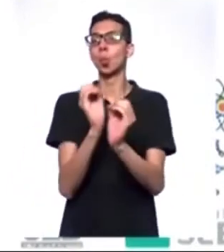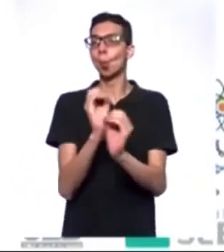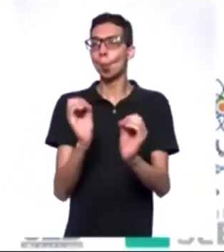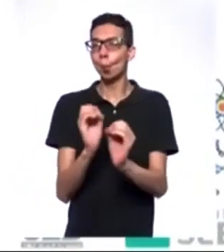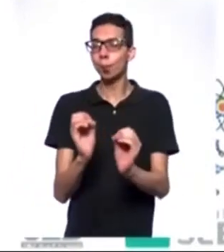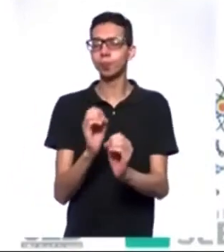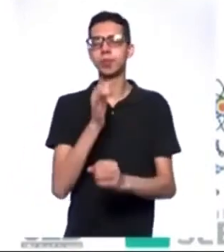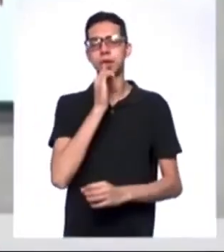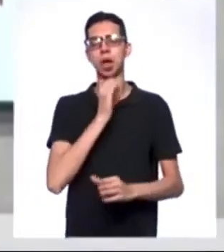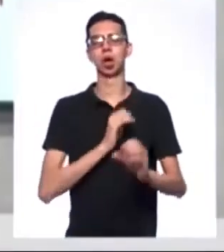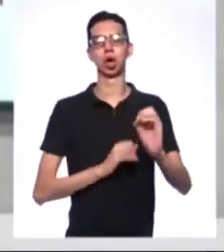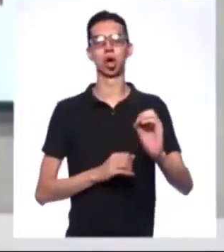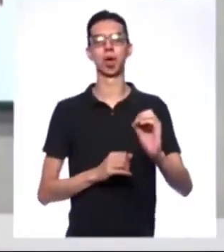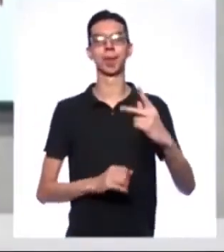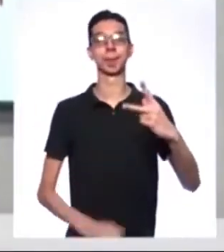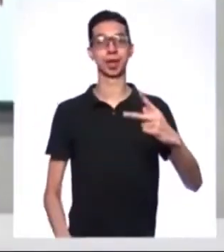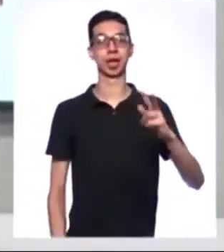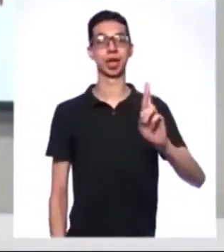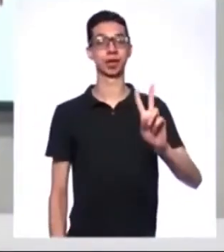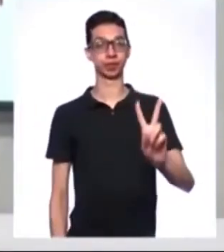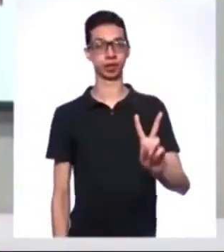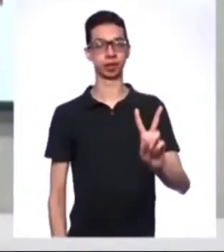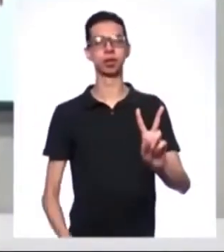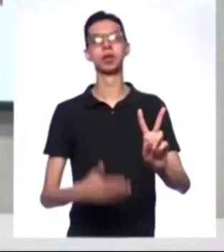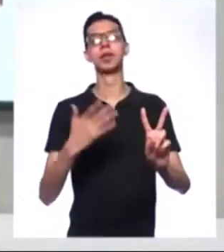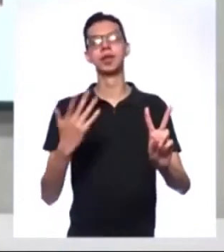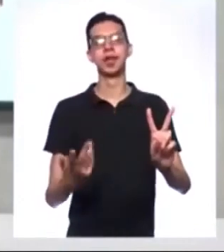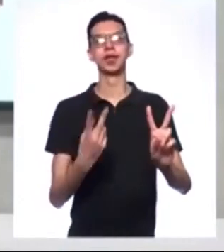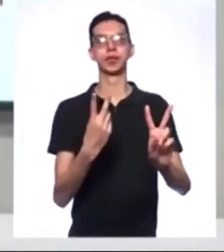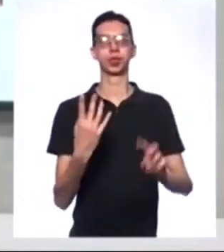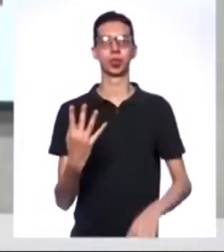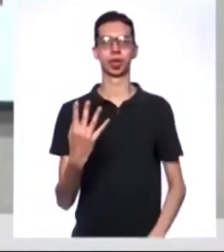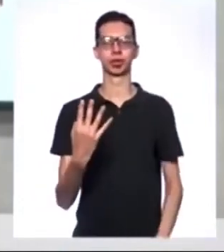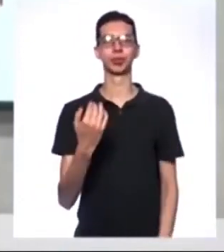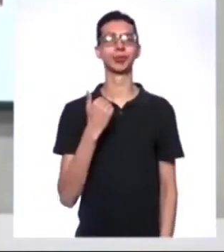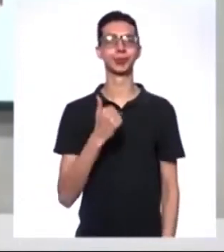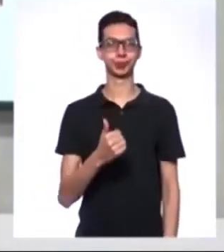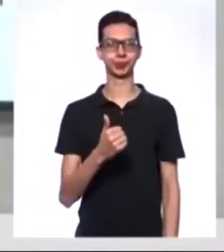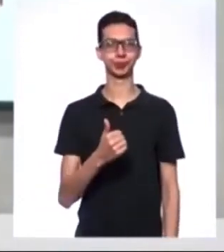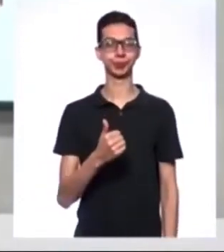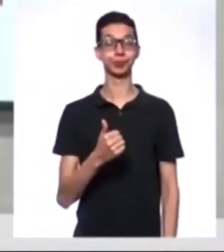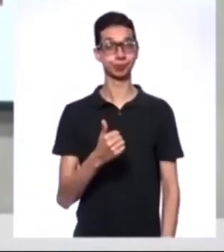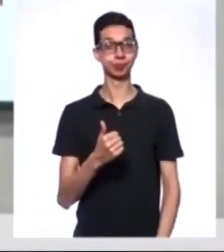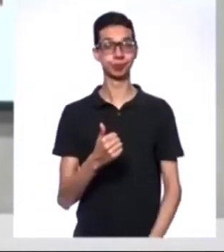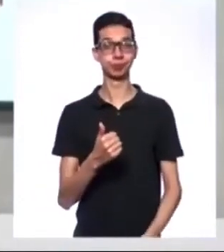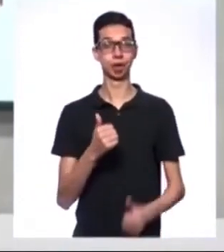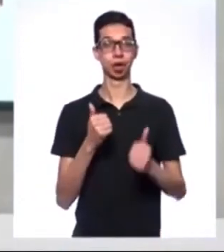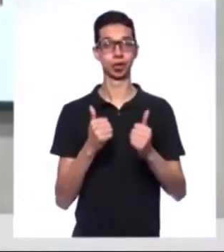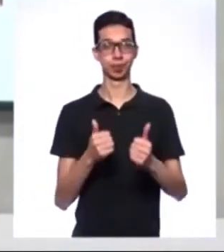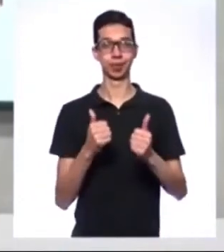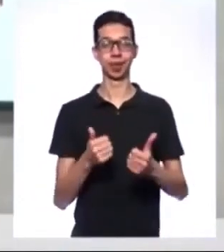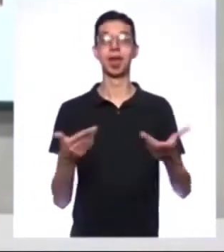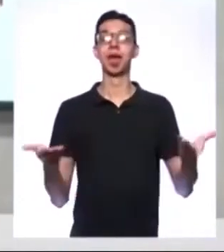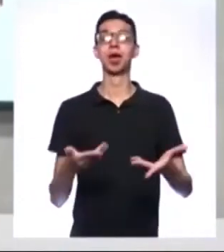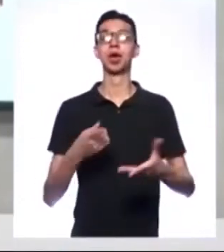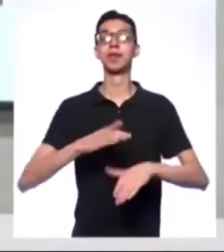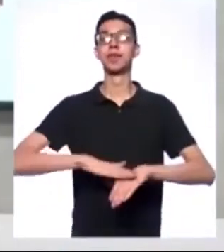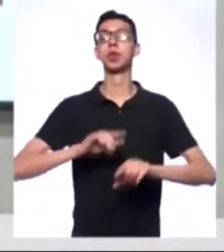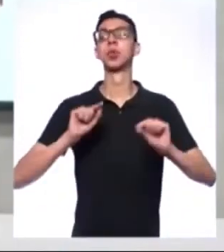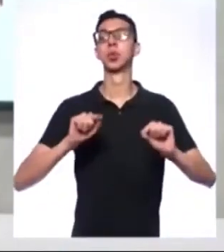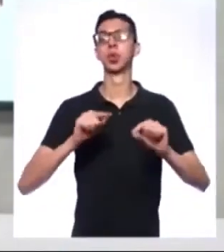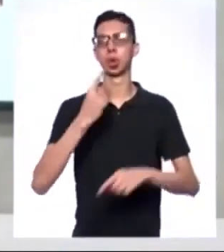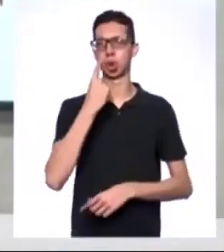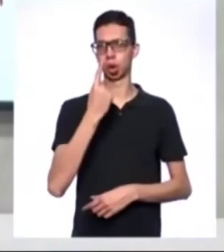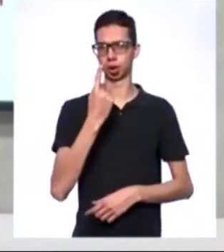compostas pelo o prb da 24 beleza tudo bem agora você vai fazer o seguinte só